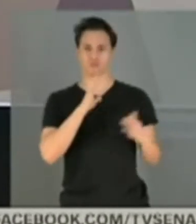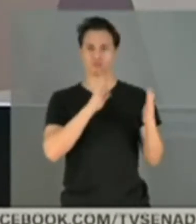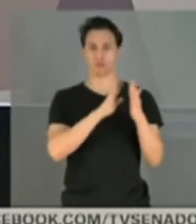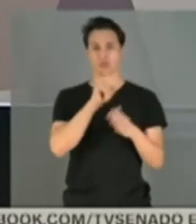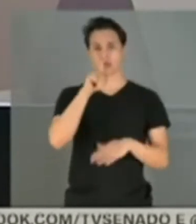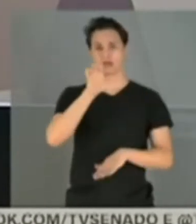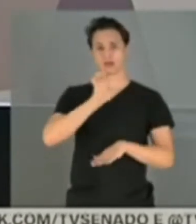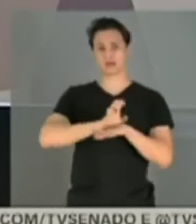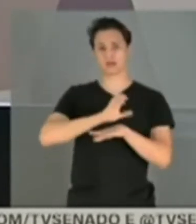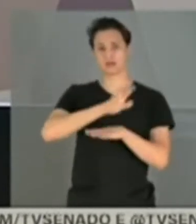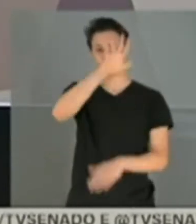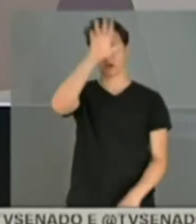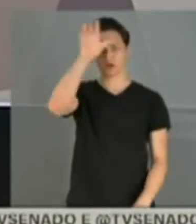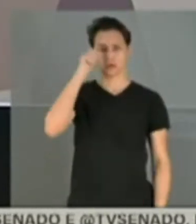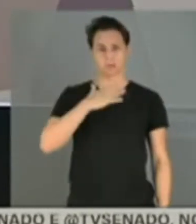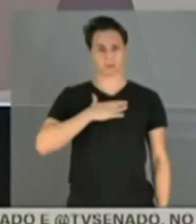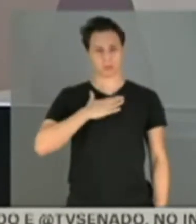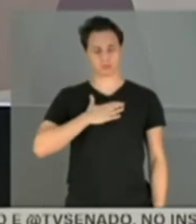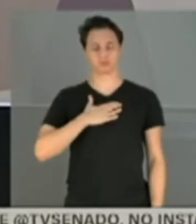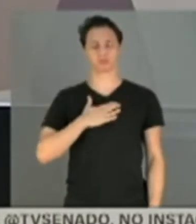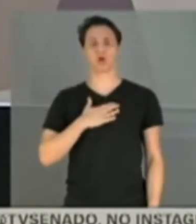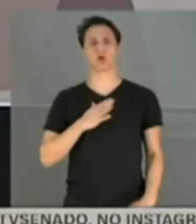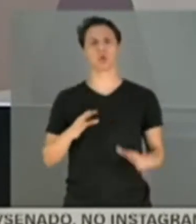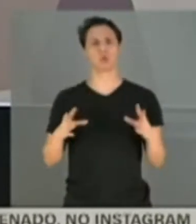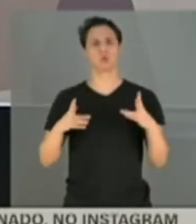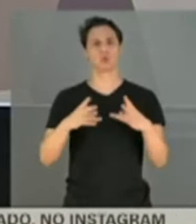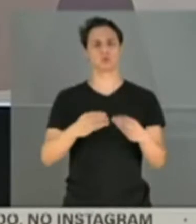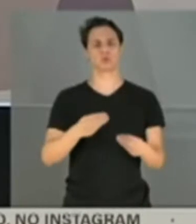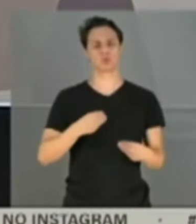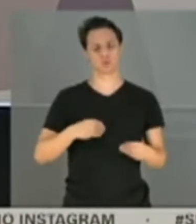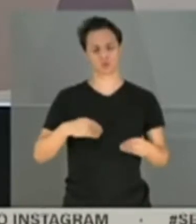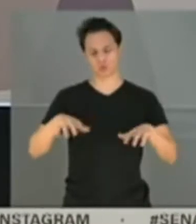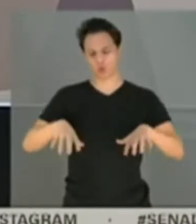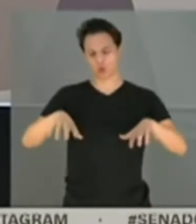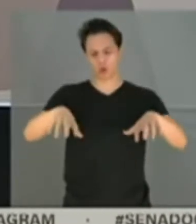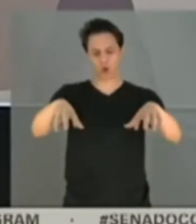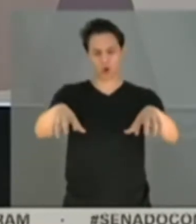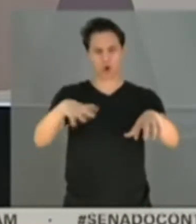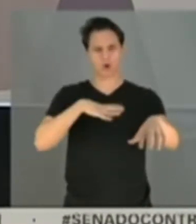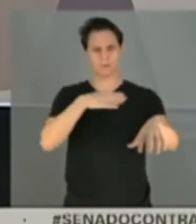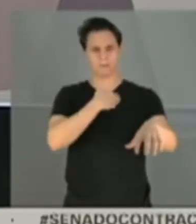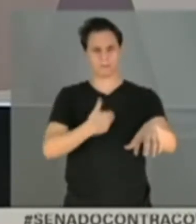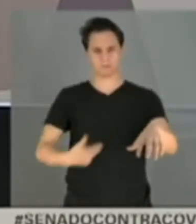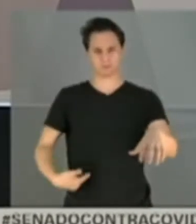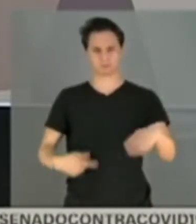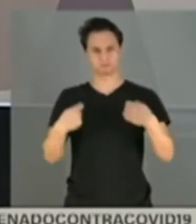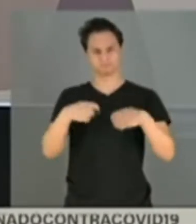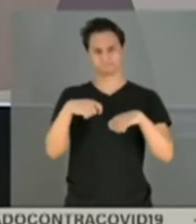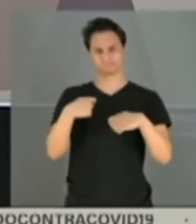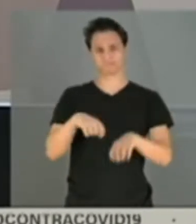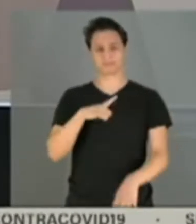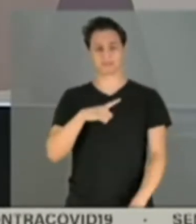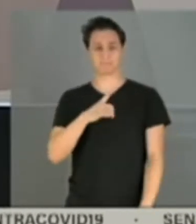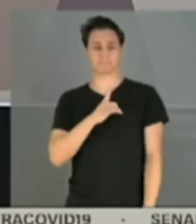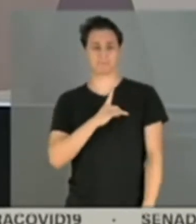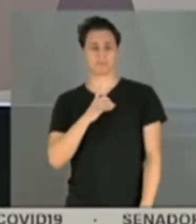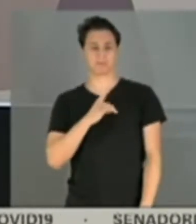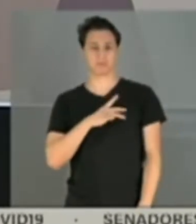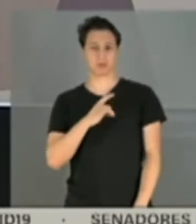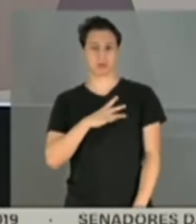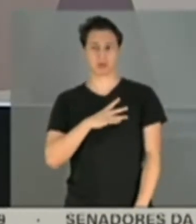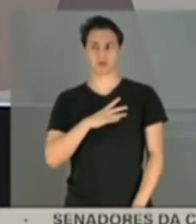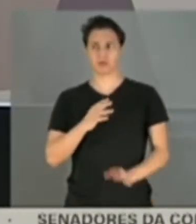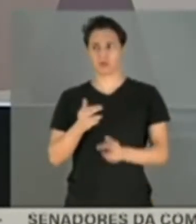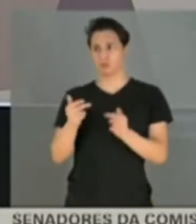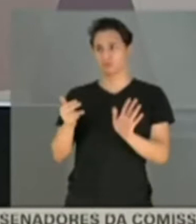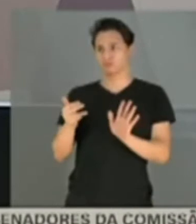Amazonas. Todo homem público, além de cumprir suas funções constitucionais, deveria ter medo do ridículo. Mas Bolsonaro não liga